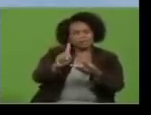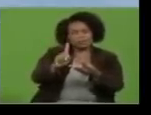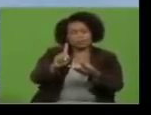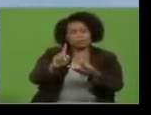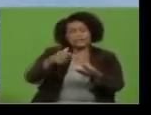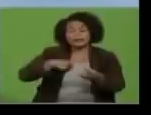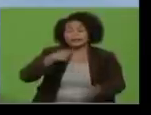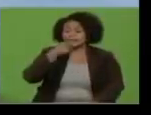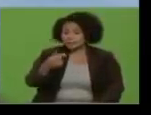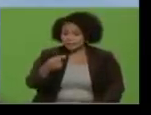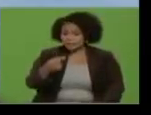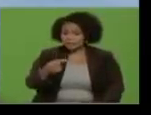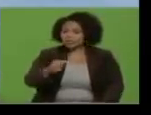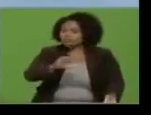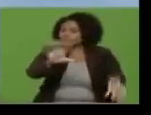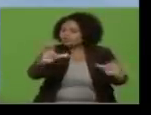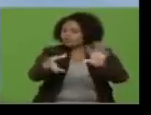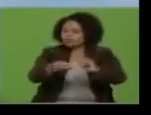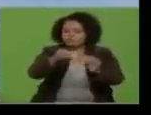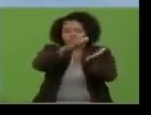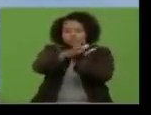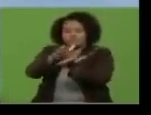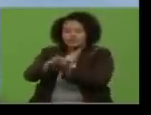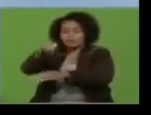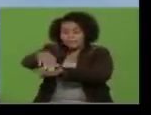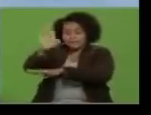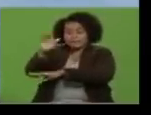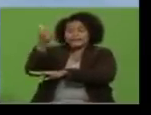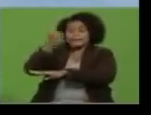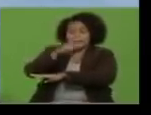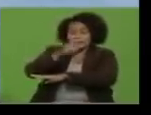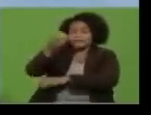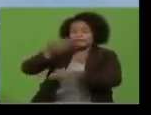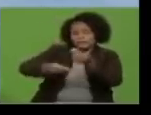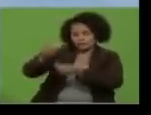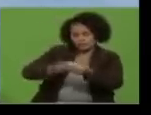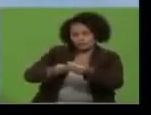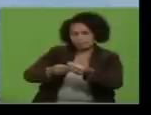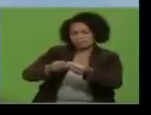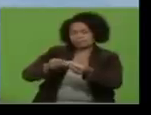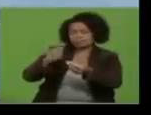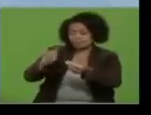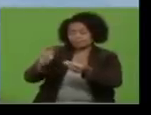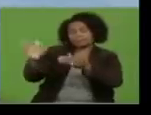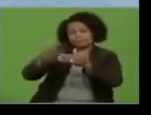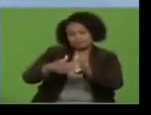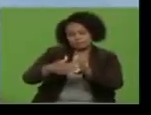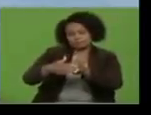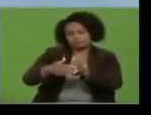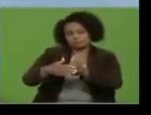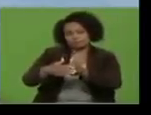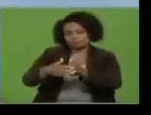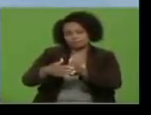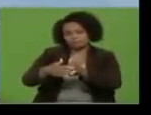Dissemos, todos os estabelecimentos que vendem bebidas alcoólicas devem manter-se encerrados até que se confirme